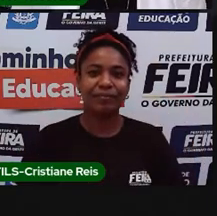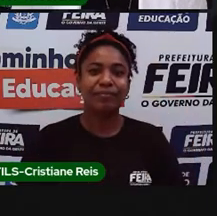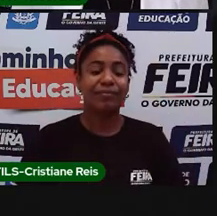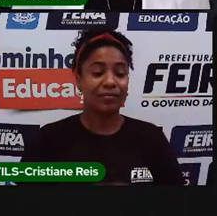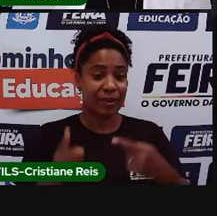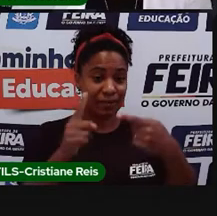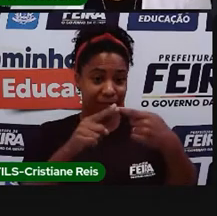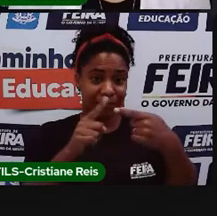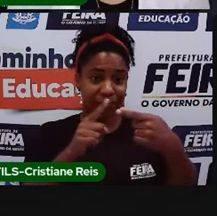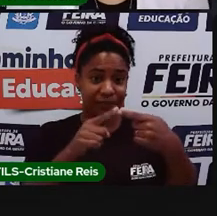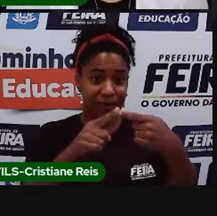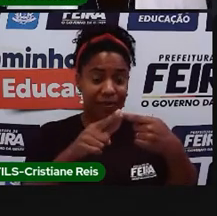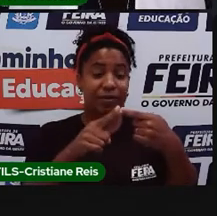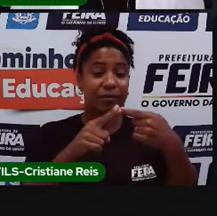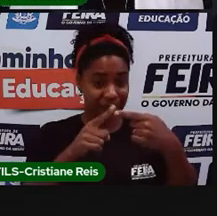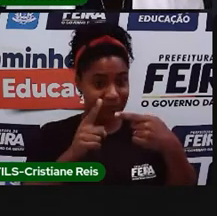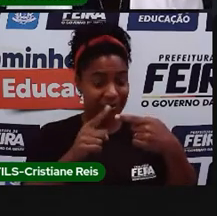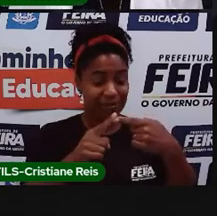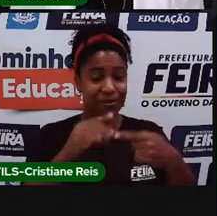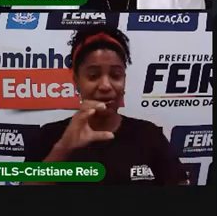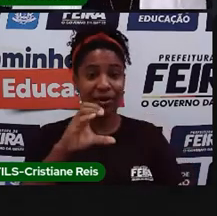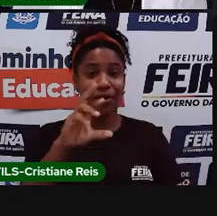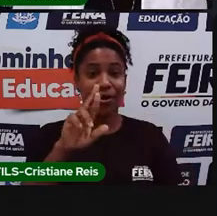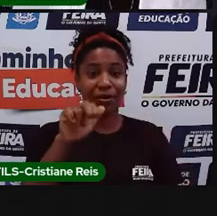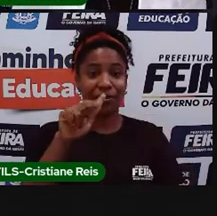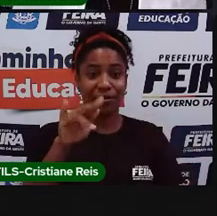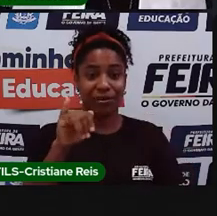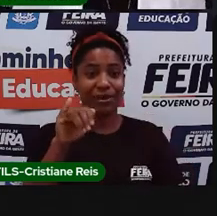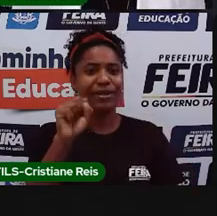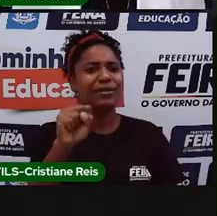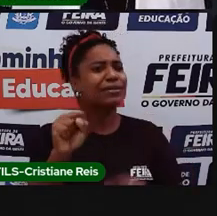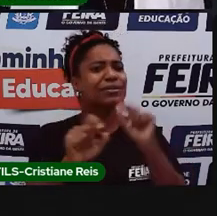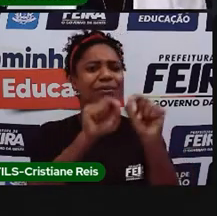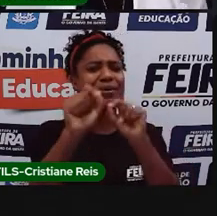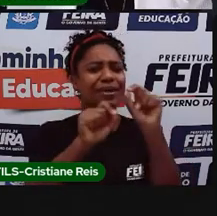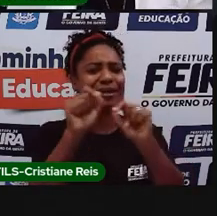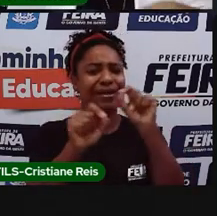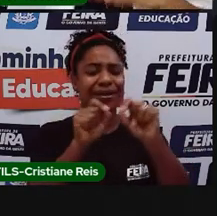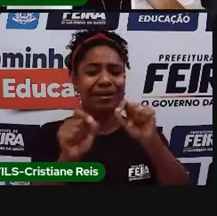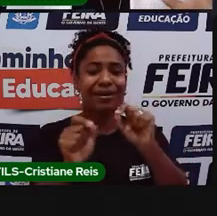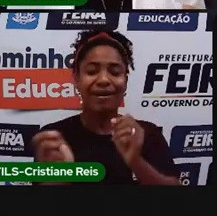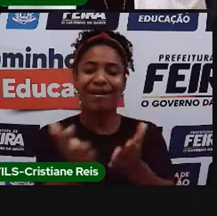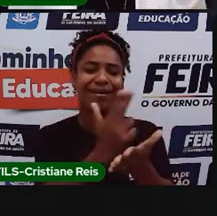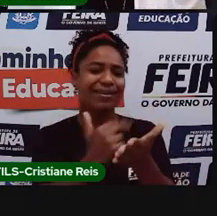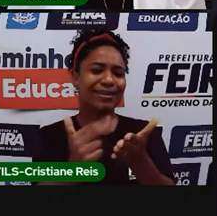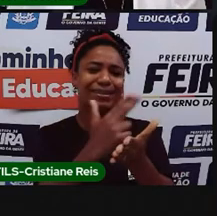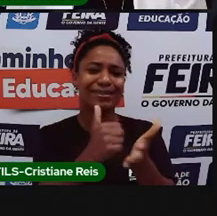Bom, primeiro eu comecei pelos croquis. Como vocês estão vendo aí, são desenhos simples. Não tem